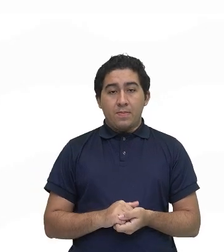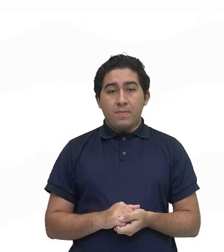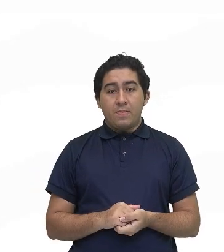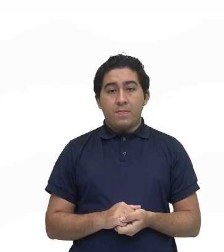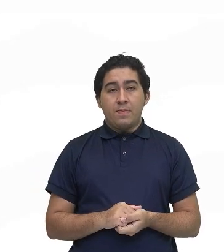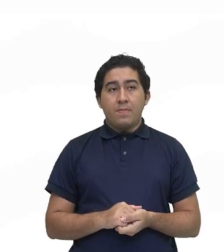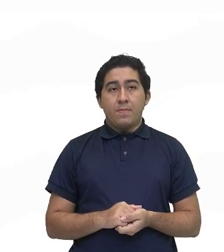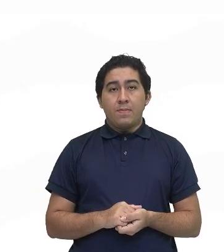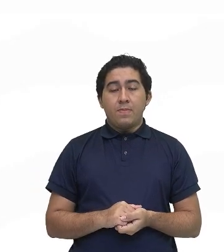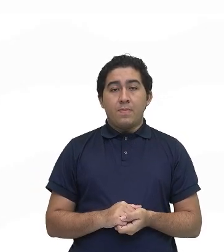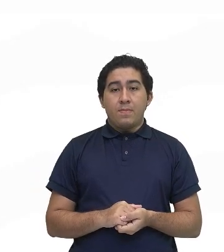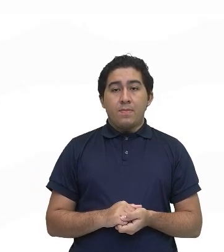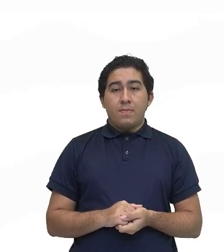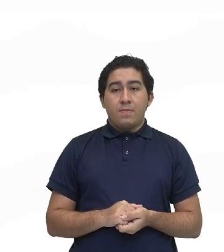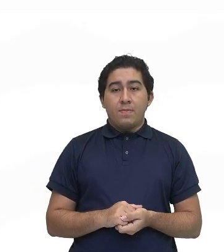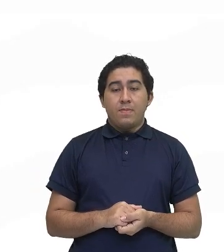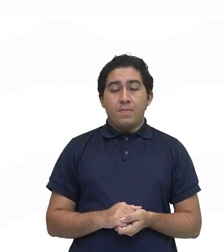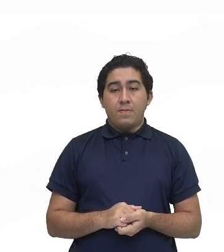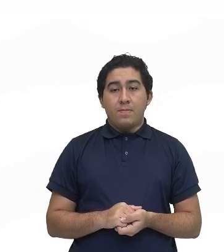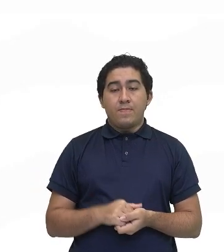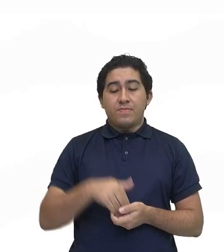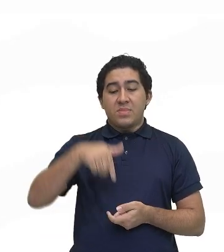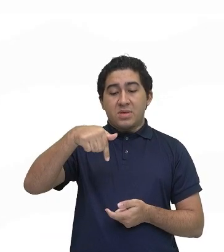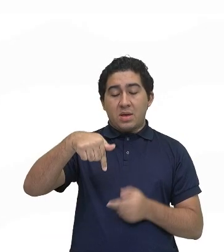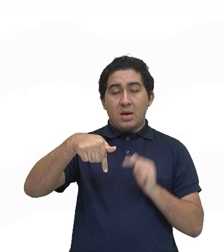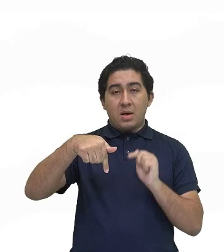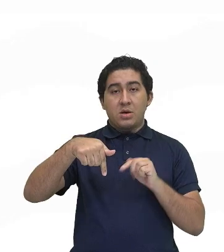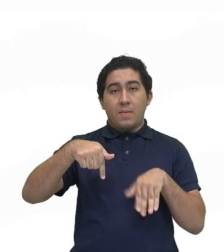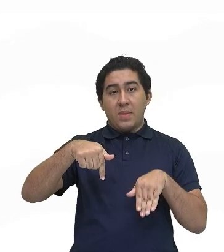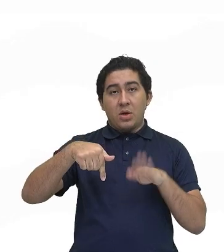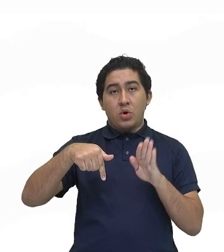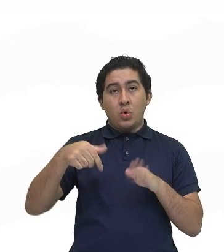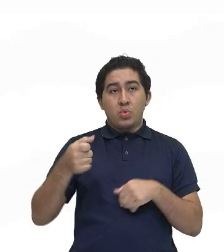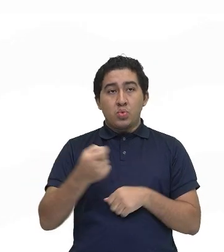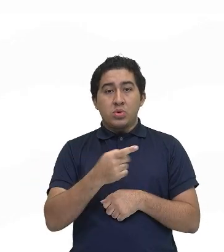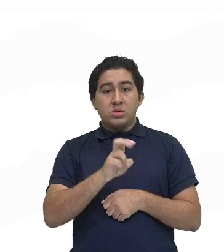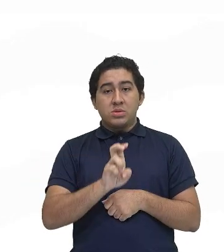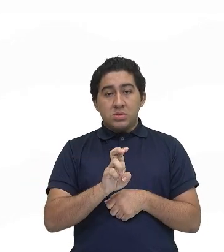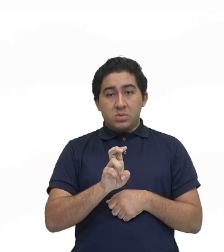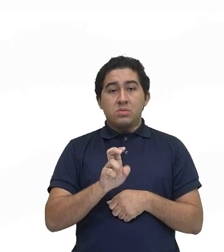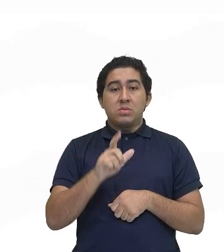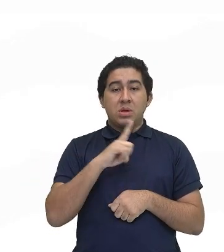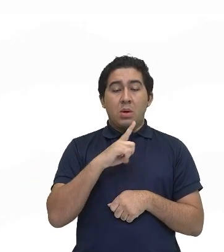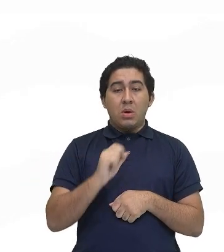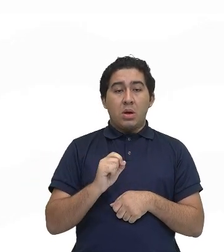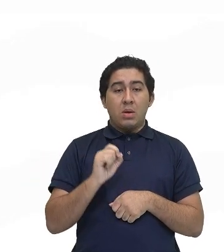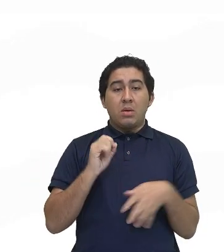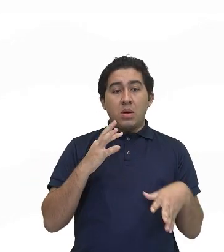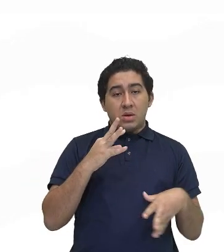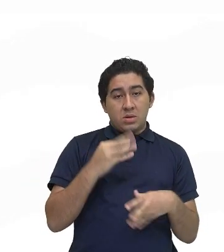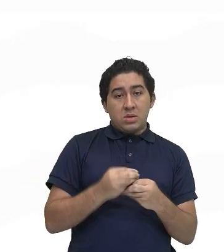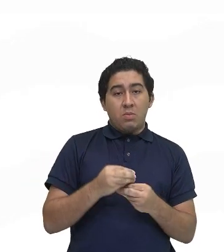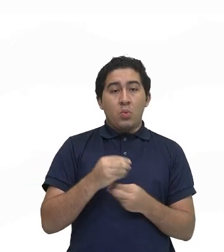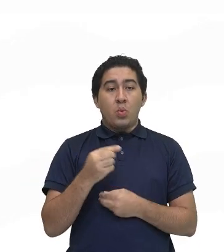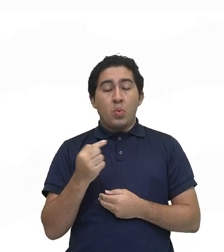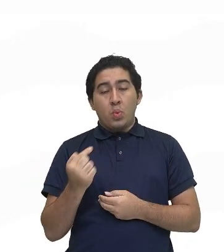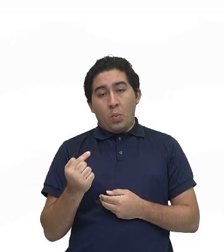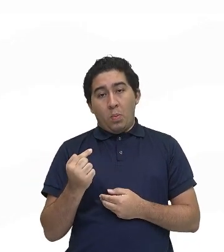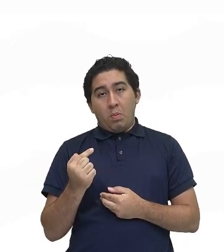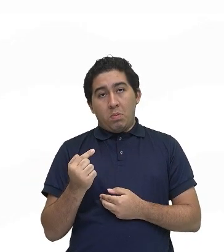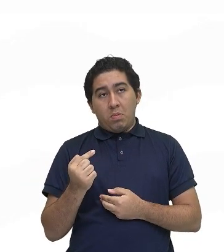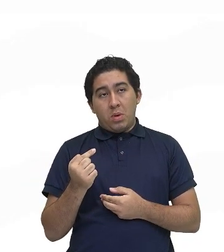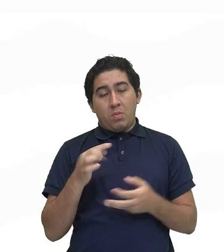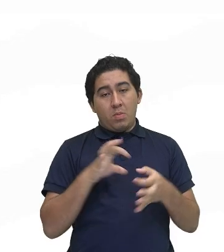bem. Como 7 é maior que 5, acrescentamos uma unidade, a